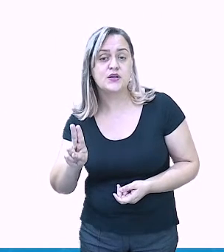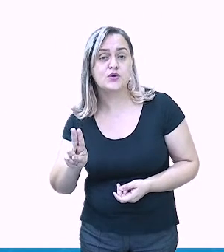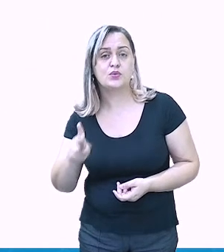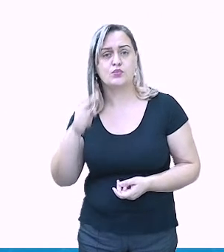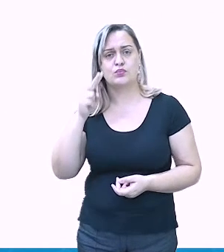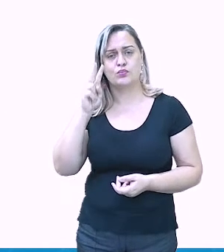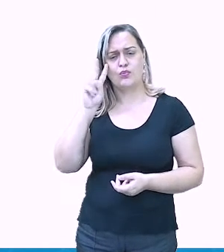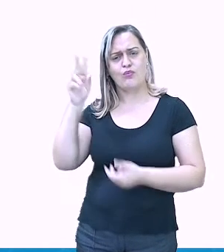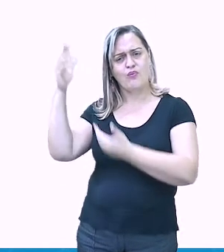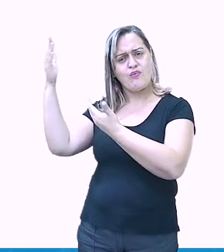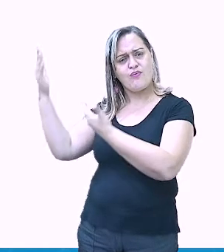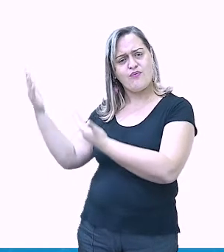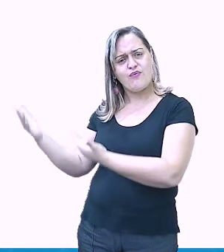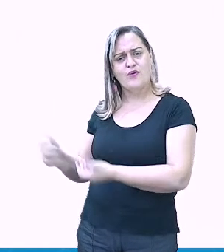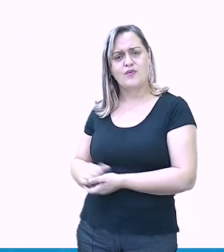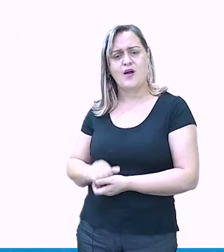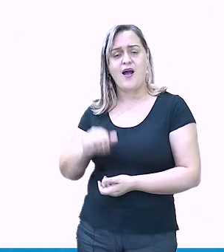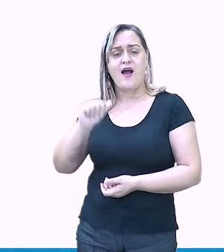ó céus,